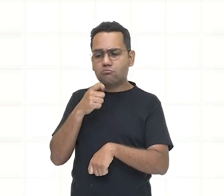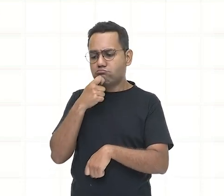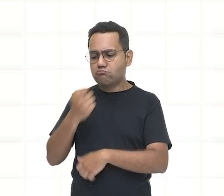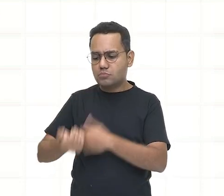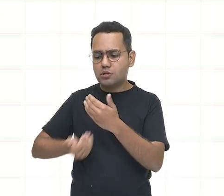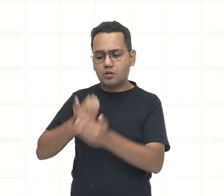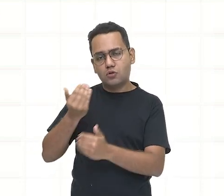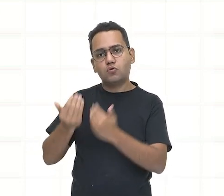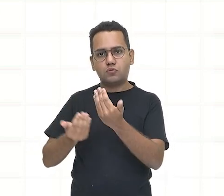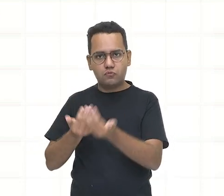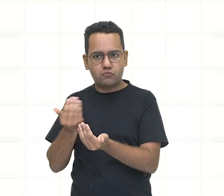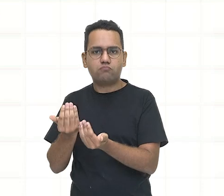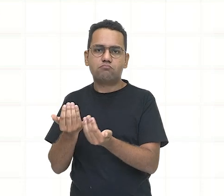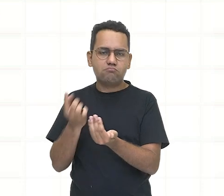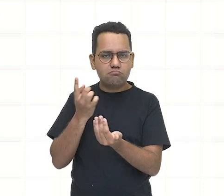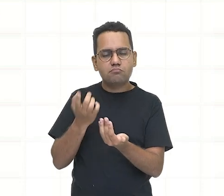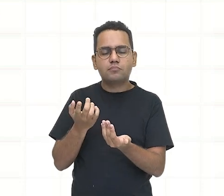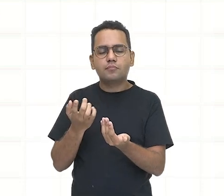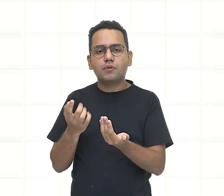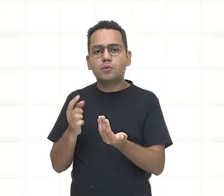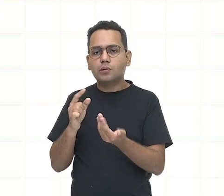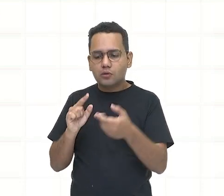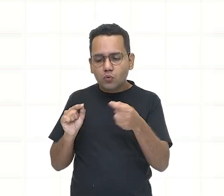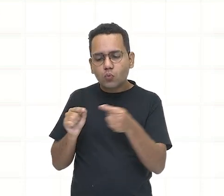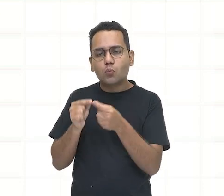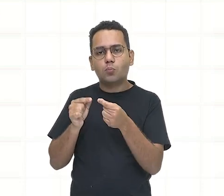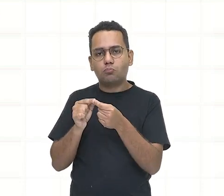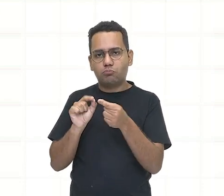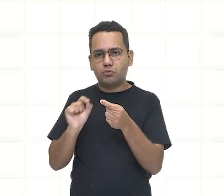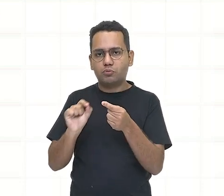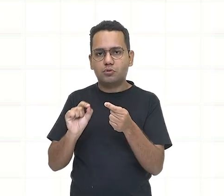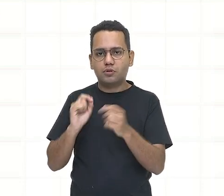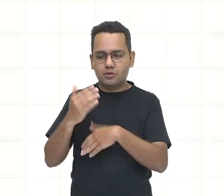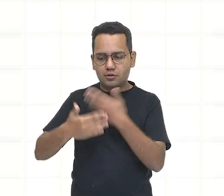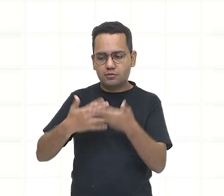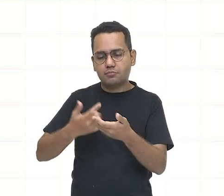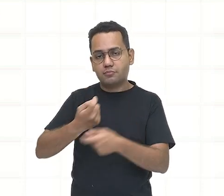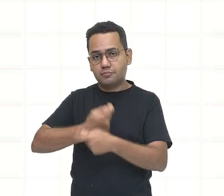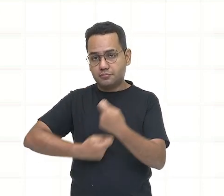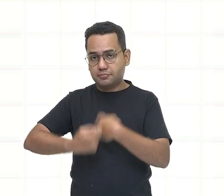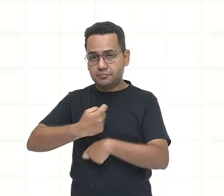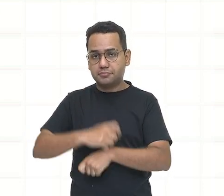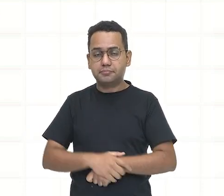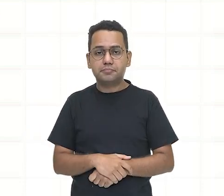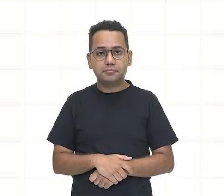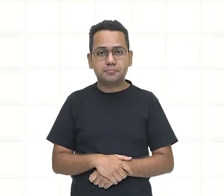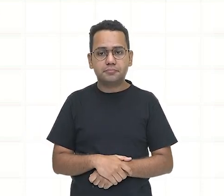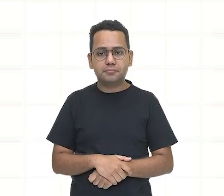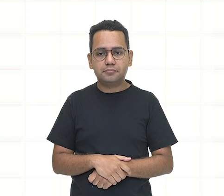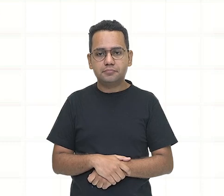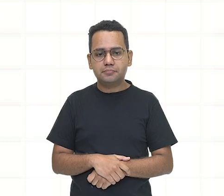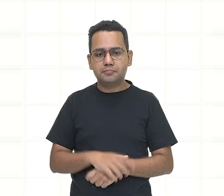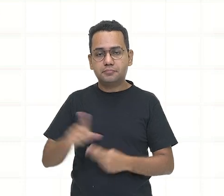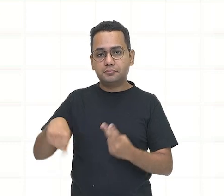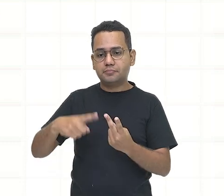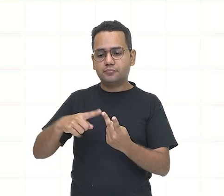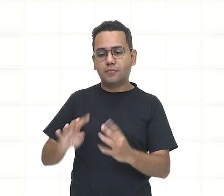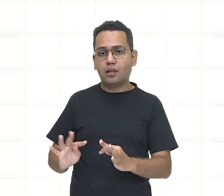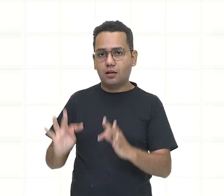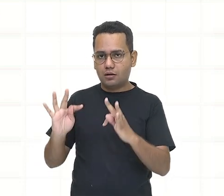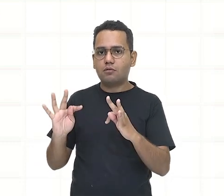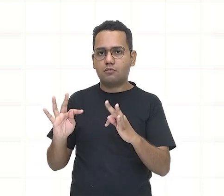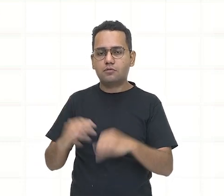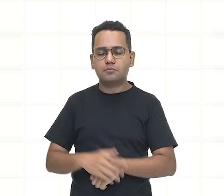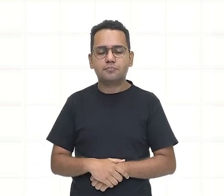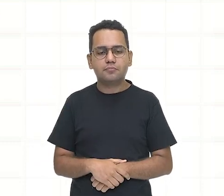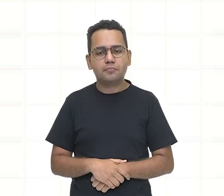cada vez mais, né, que acabam englobando aí nesse processo de desenvolvimento econômico com a tecnologia que acabam